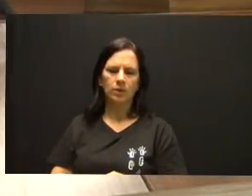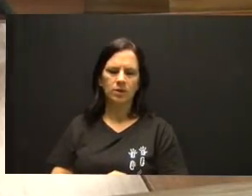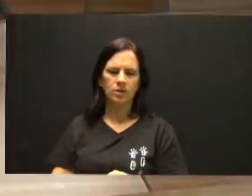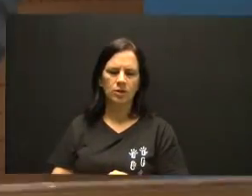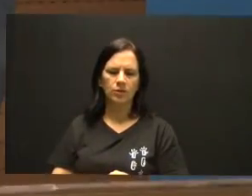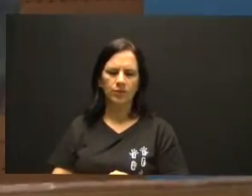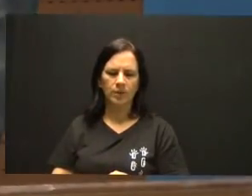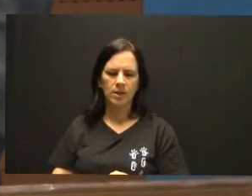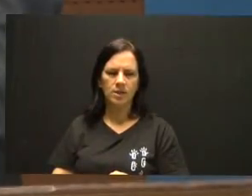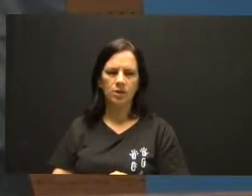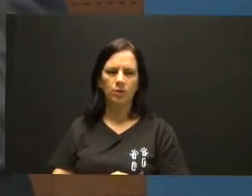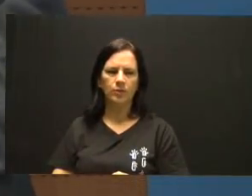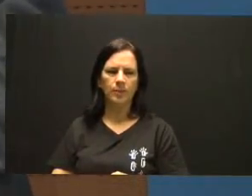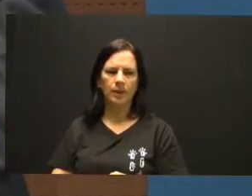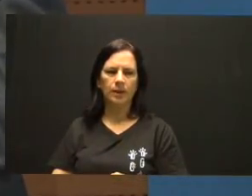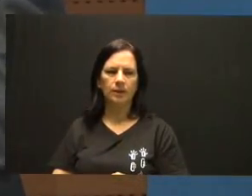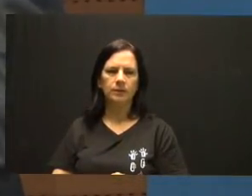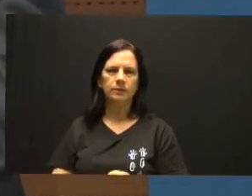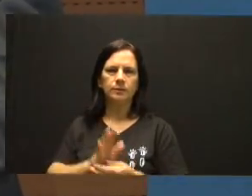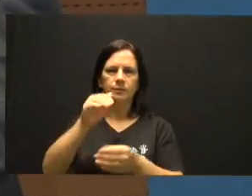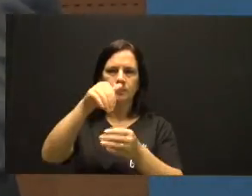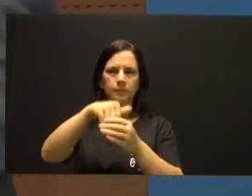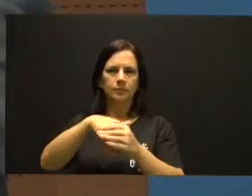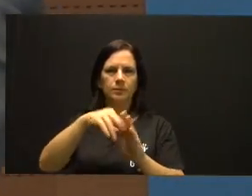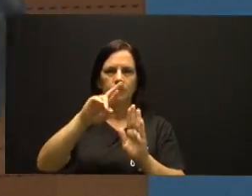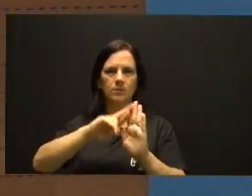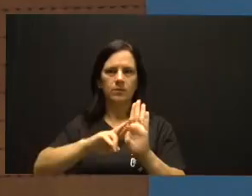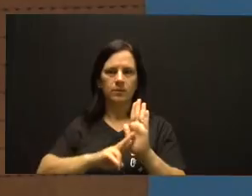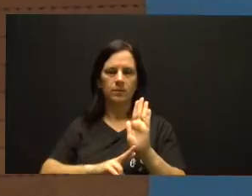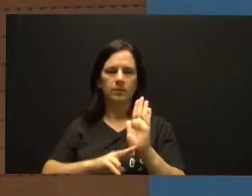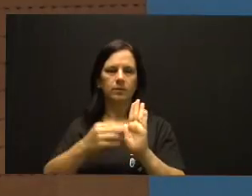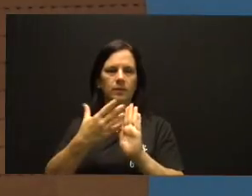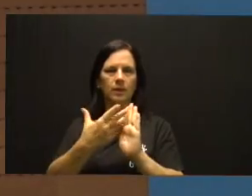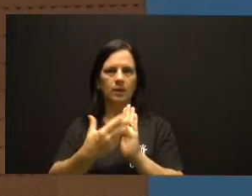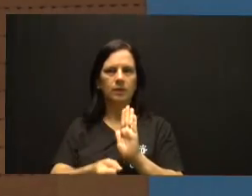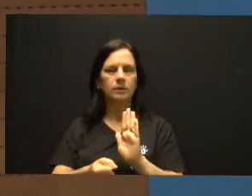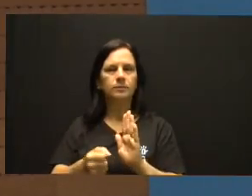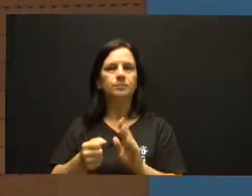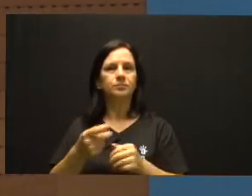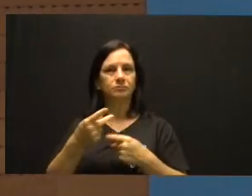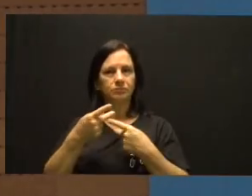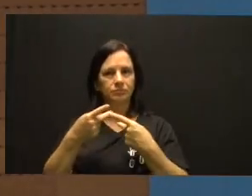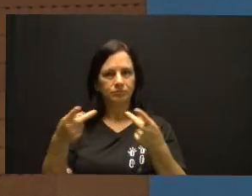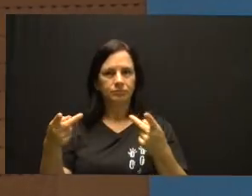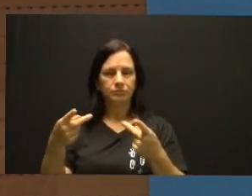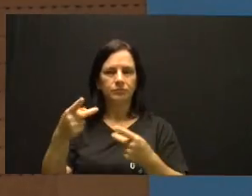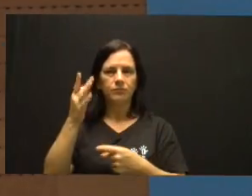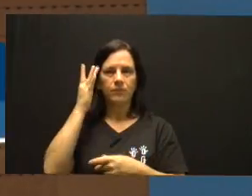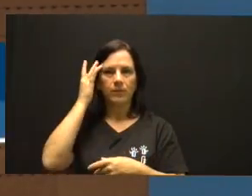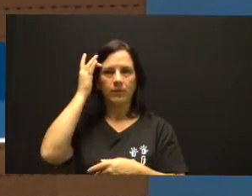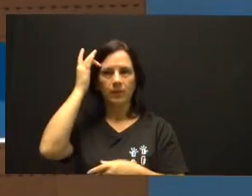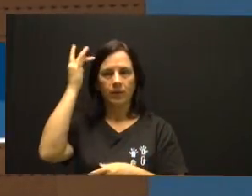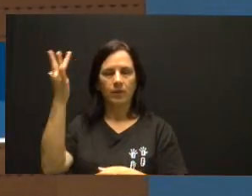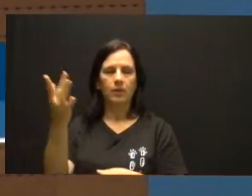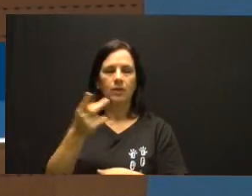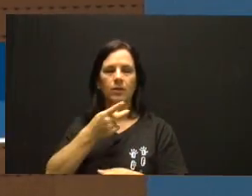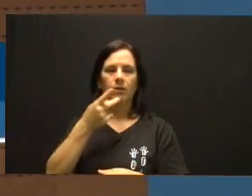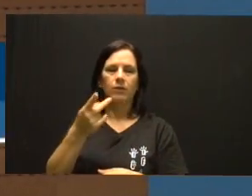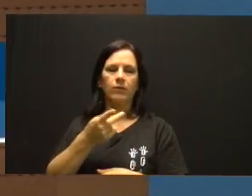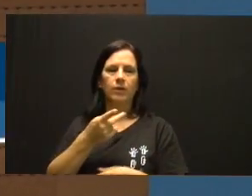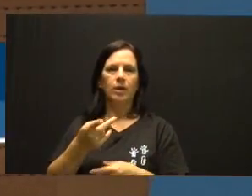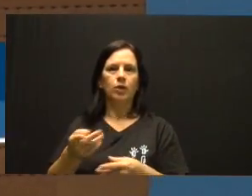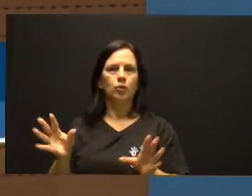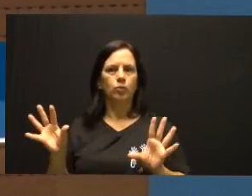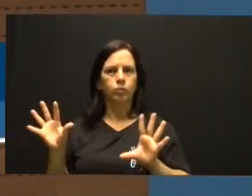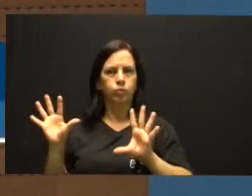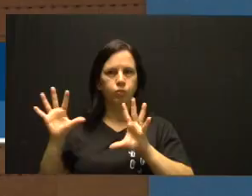Desde já, meu voto é favorável, vereador Lalá. E dizer que é muito fácil hoje você falar que há uma